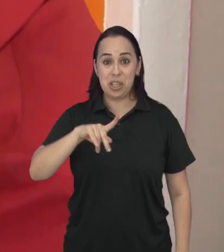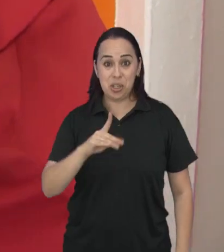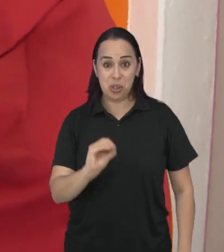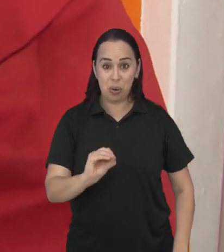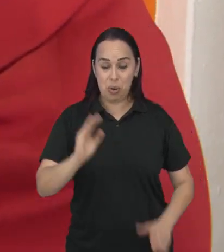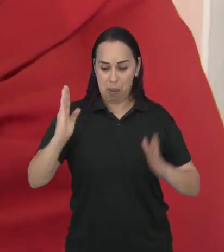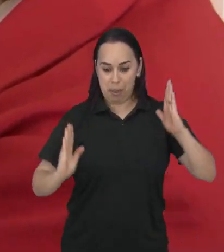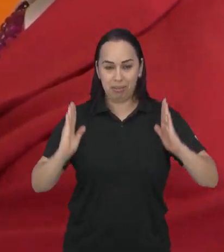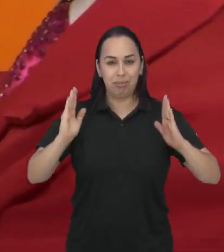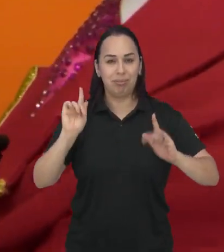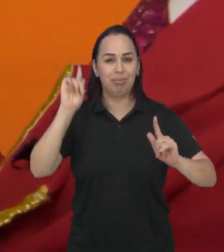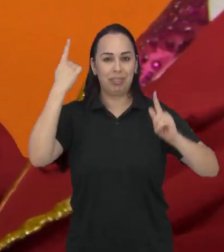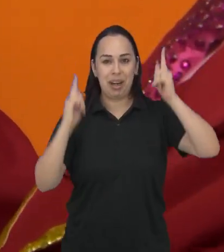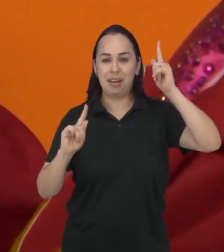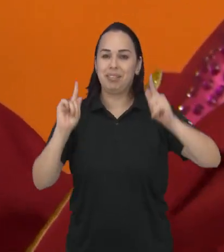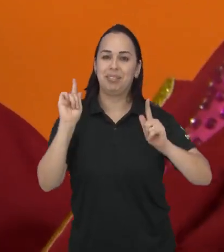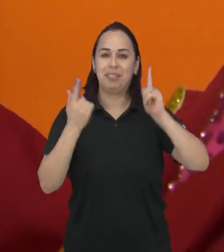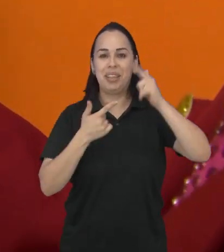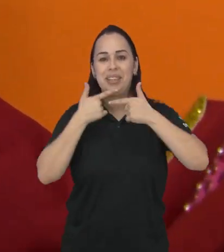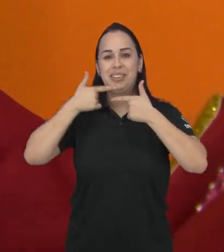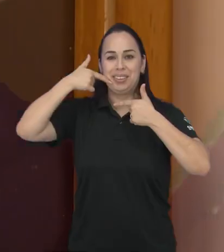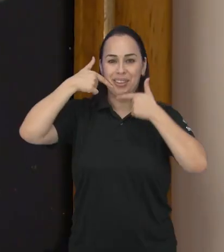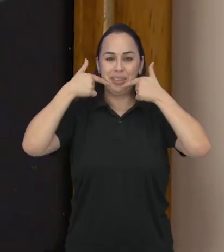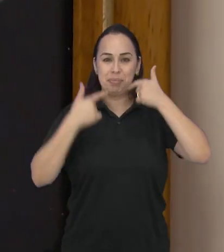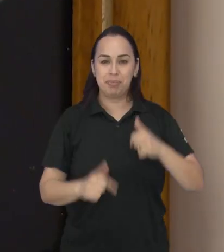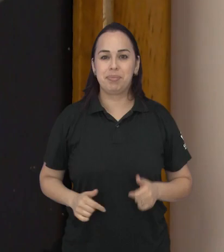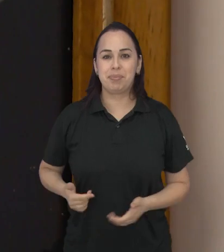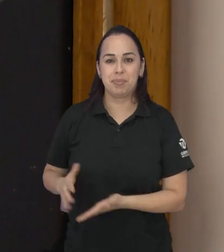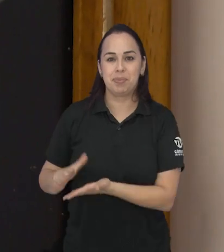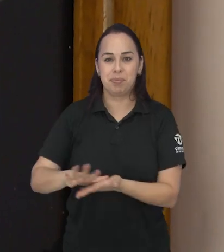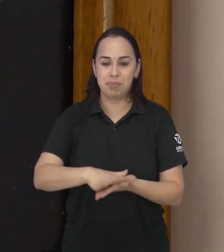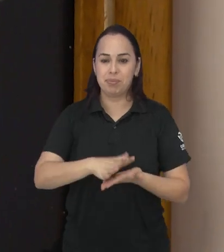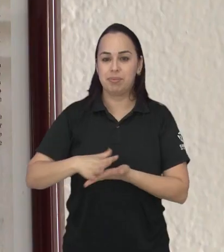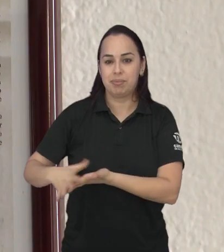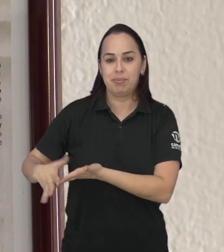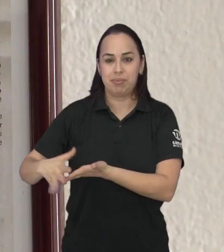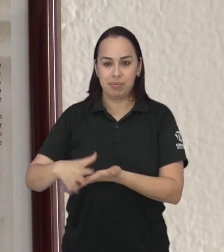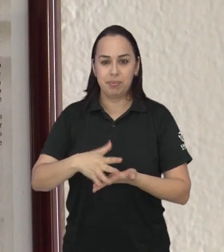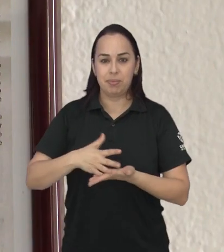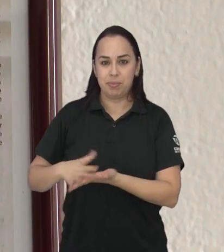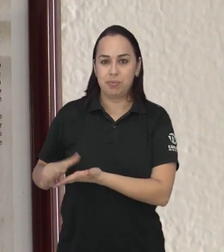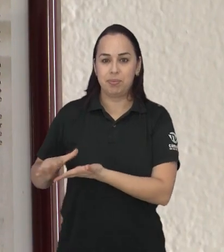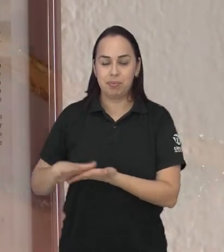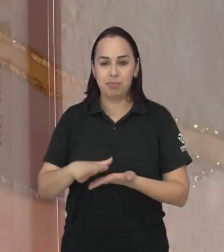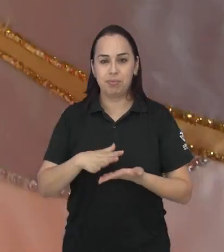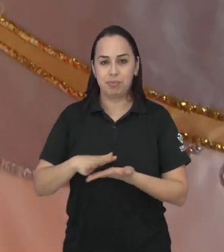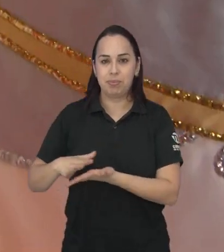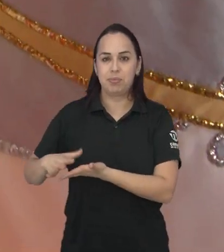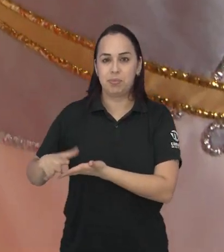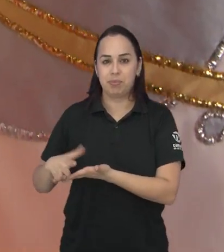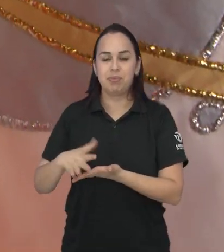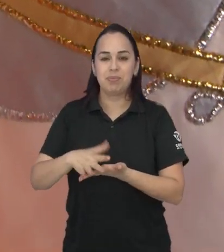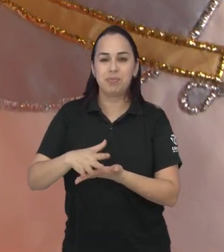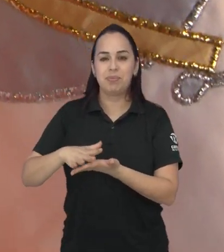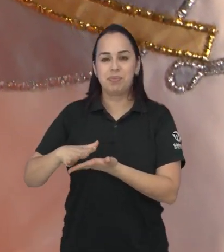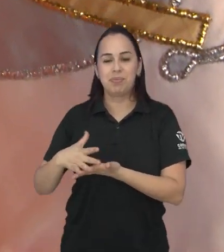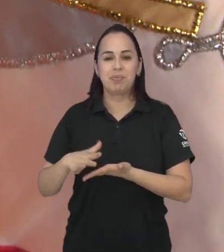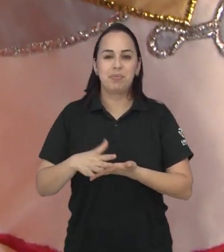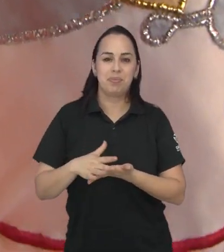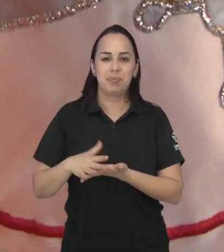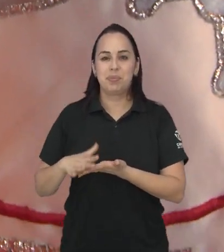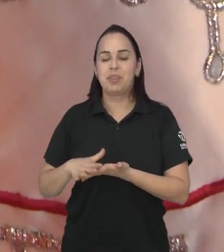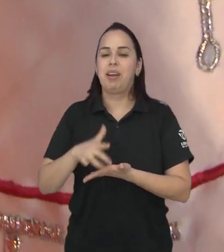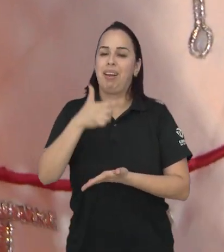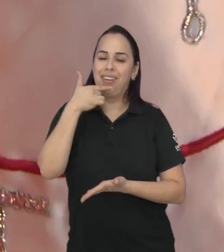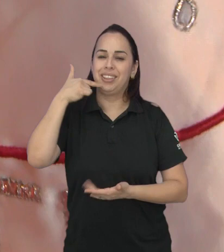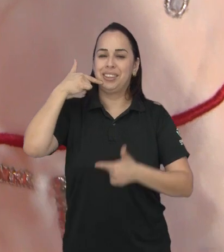alegria. Alô, presidente André! Alô, Fernando! Essa é a hora! Hoje tem alegria,